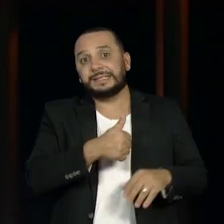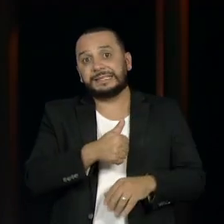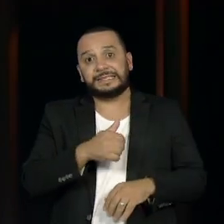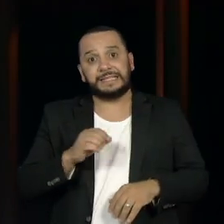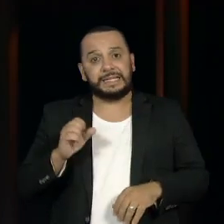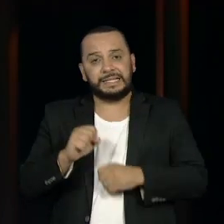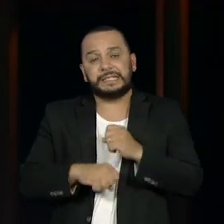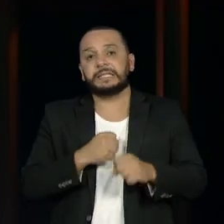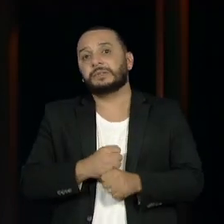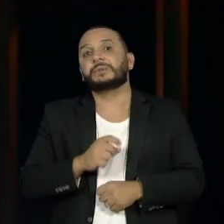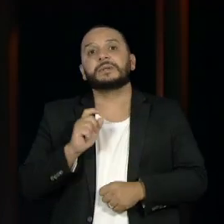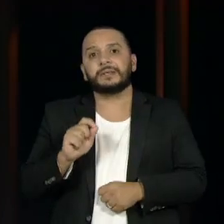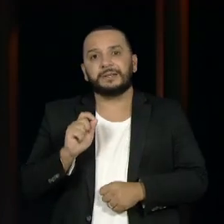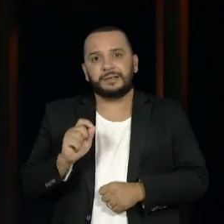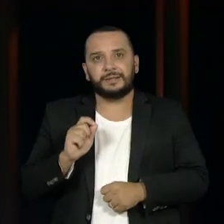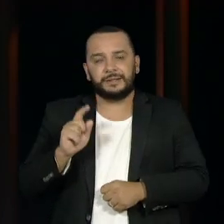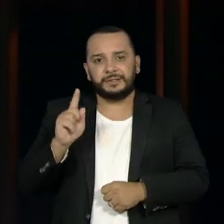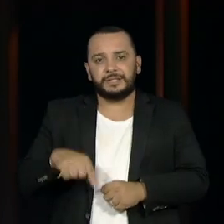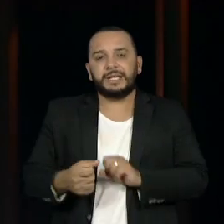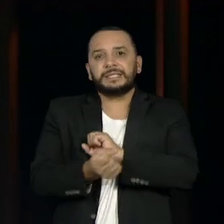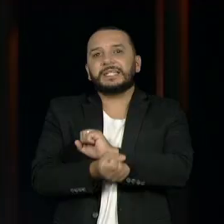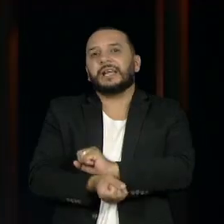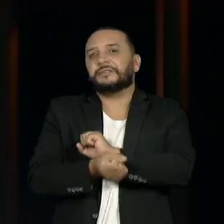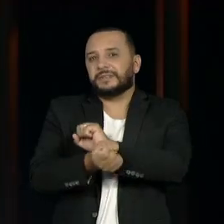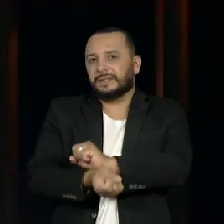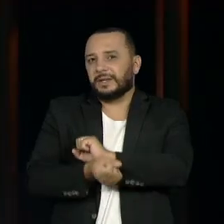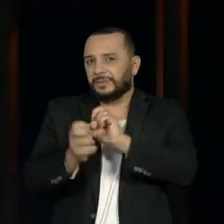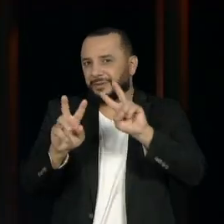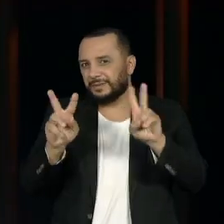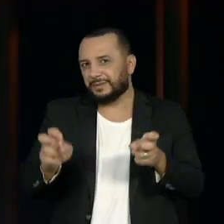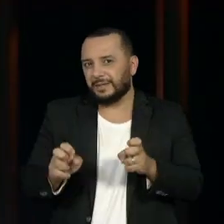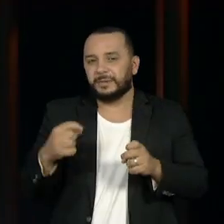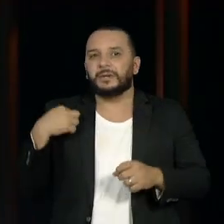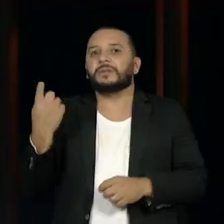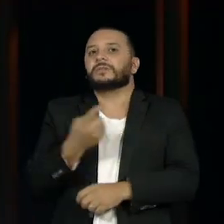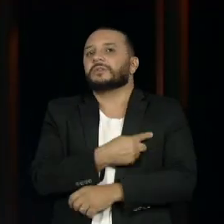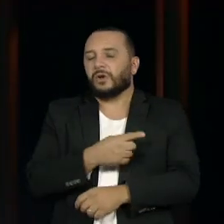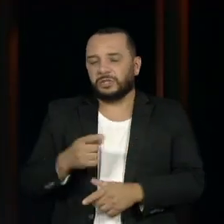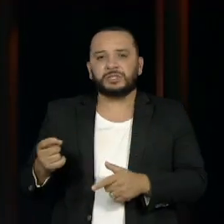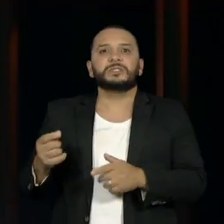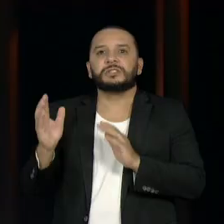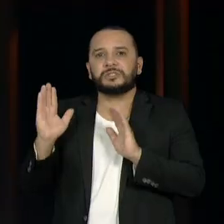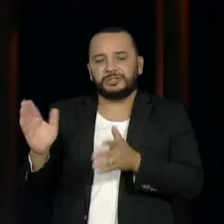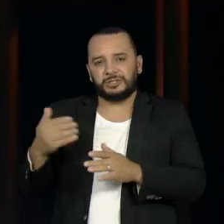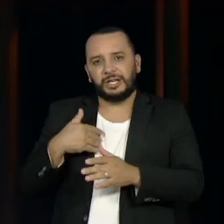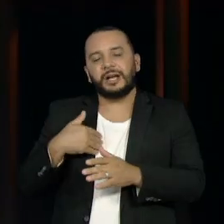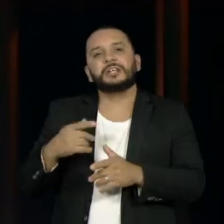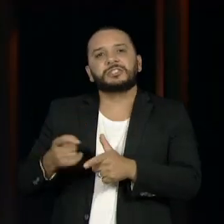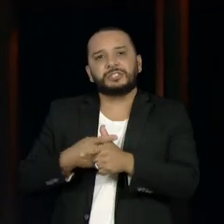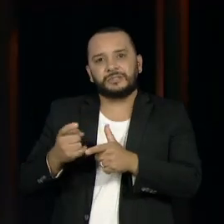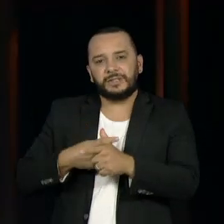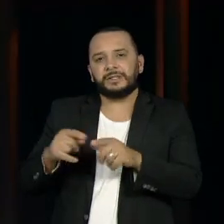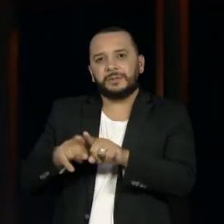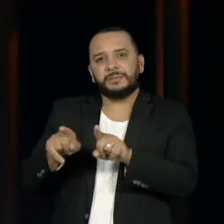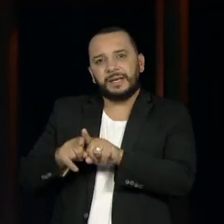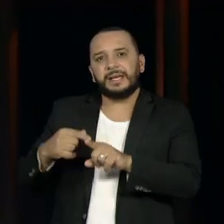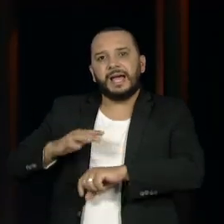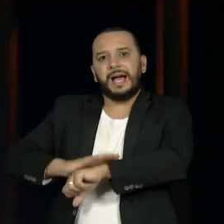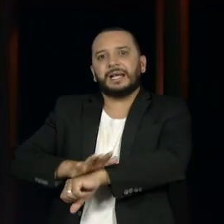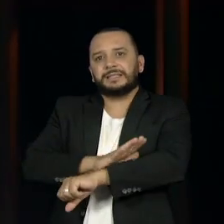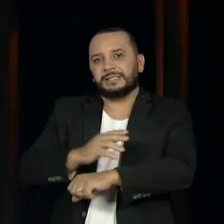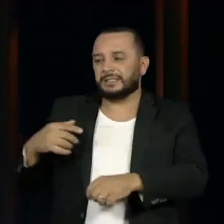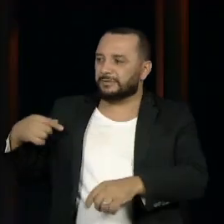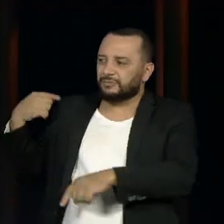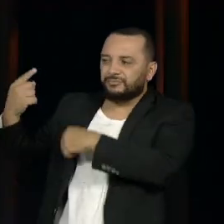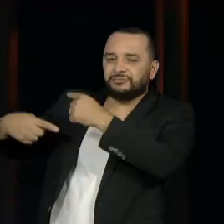o impacto da escravidão a dívida histórica o tal racismo estrutural